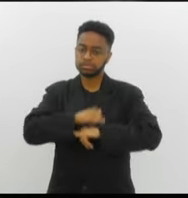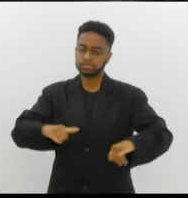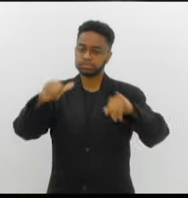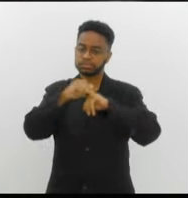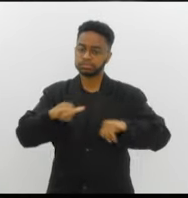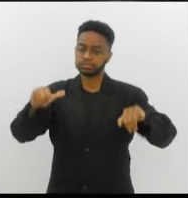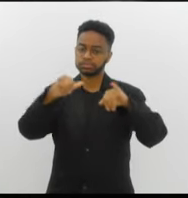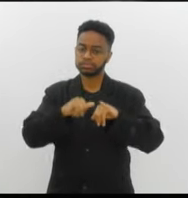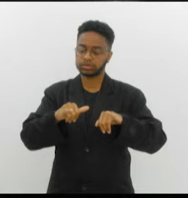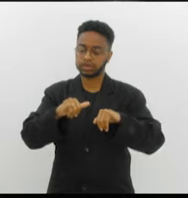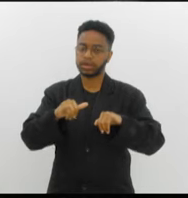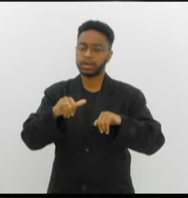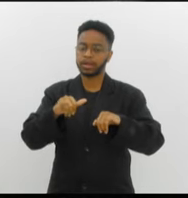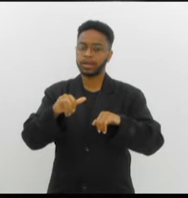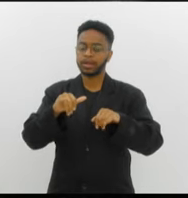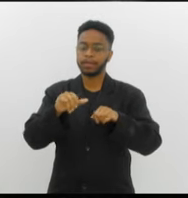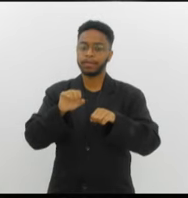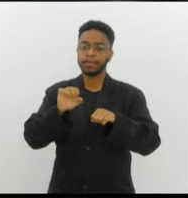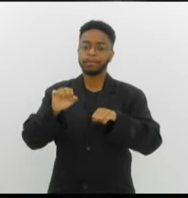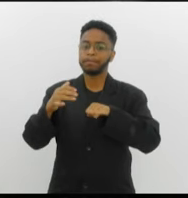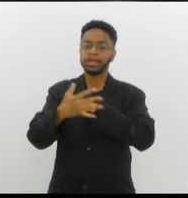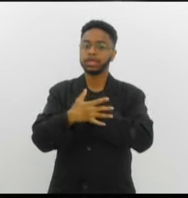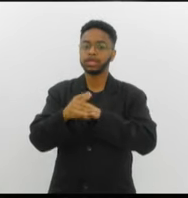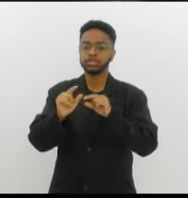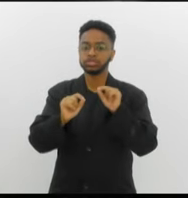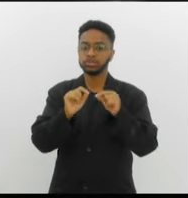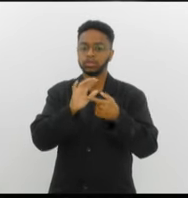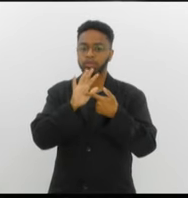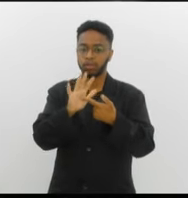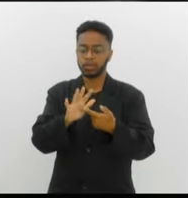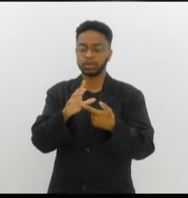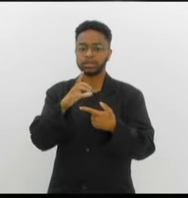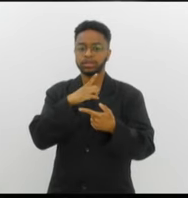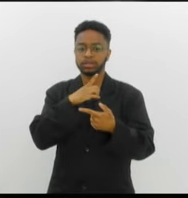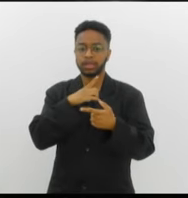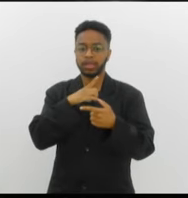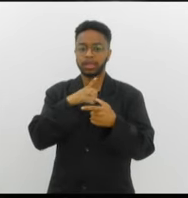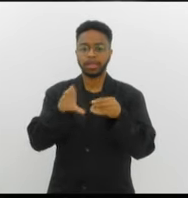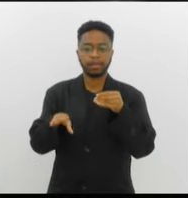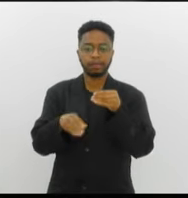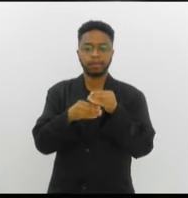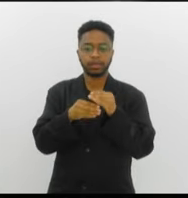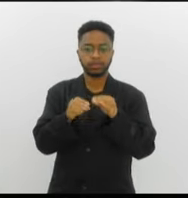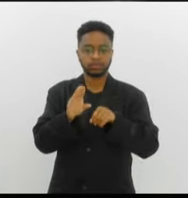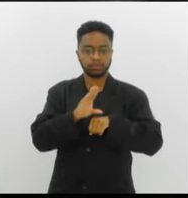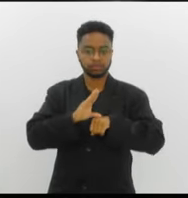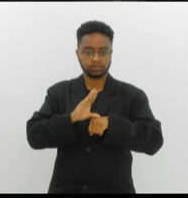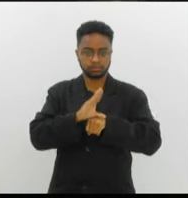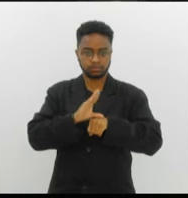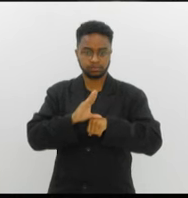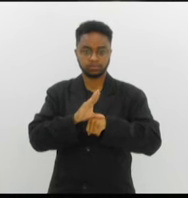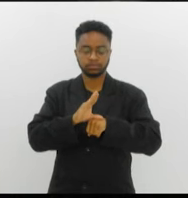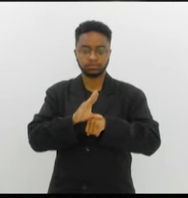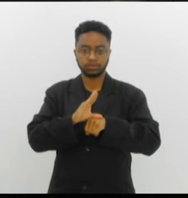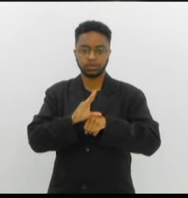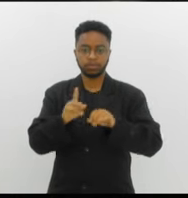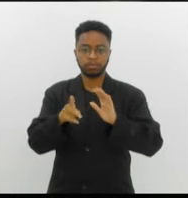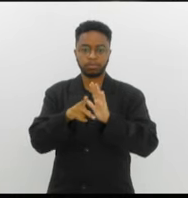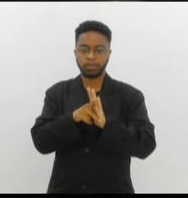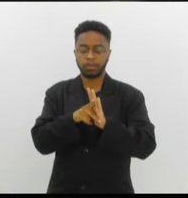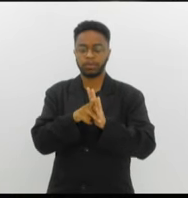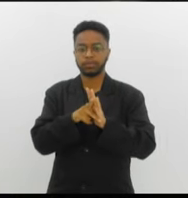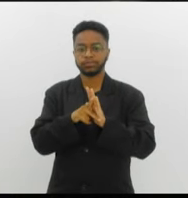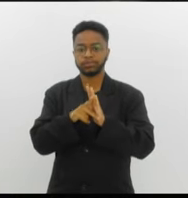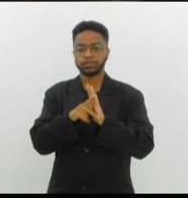mídia, aparece uma emenda constitucional no Senado Federal